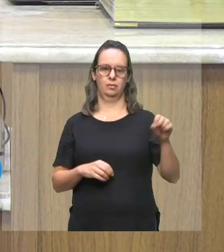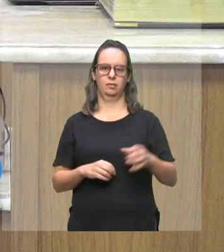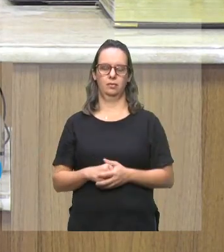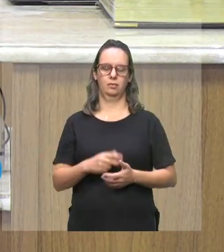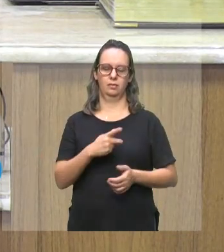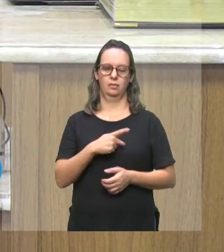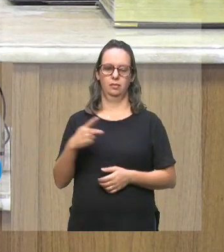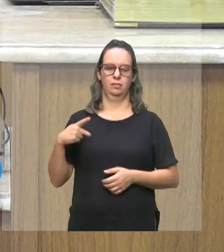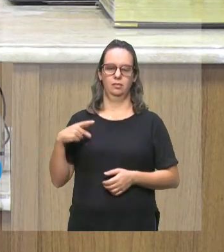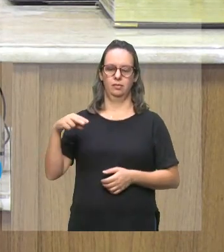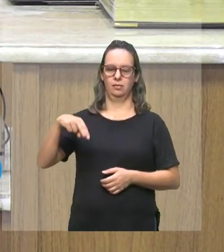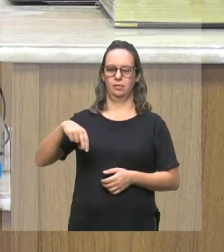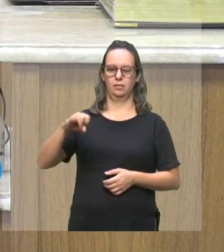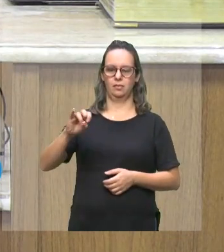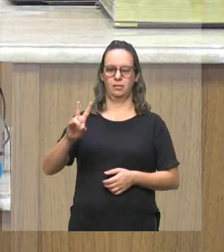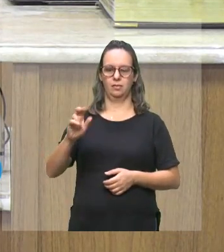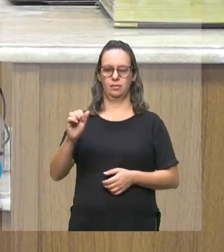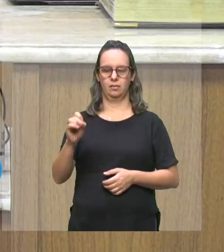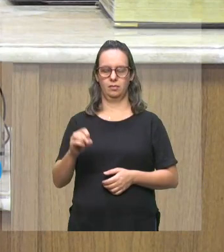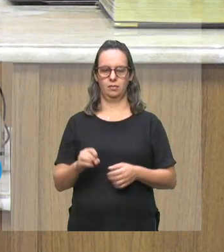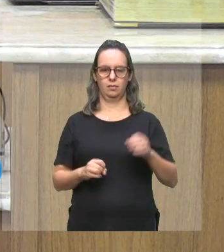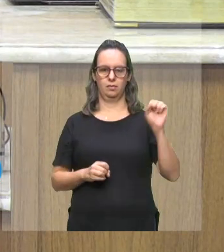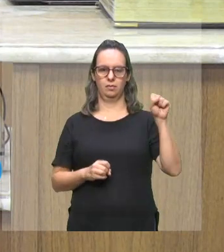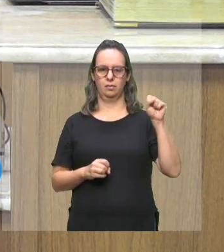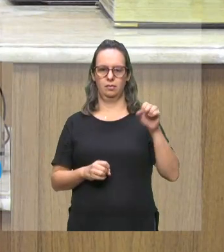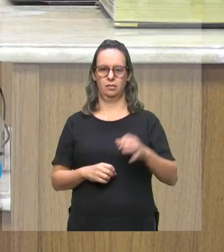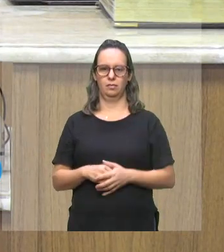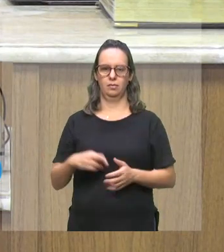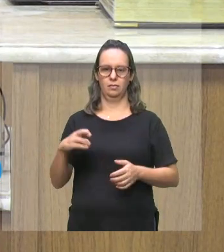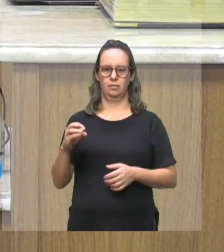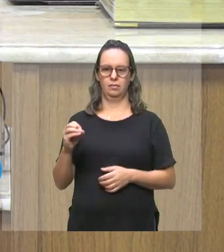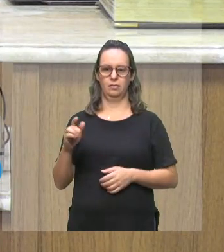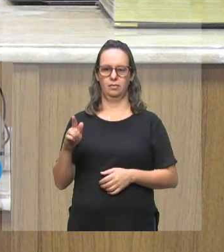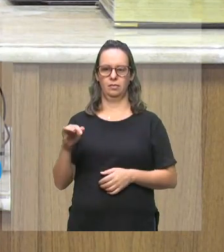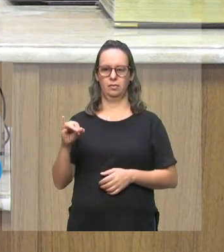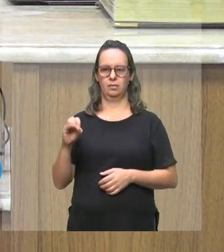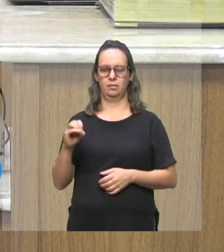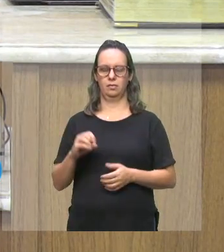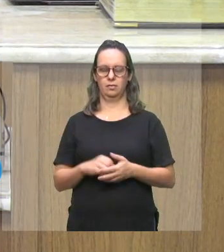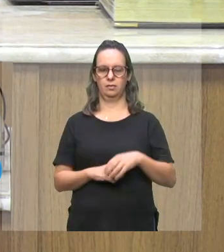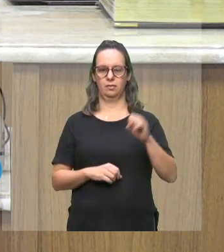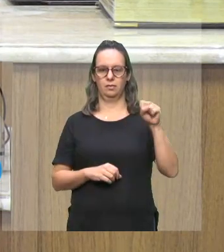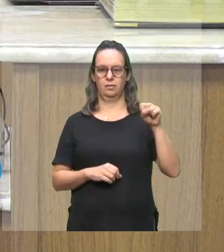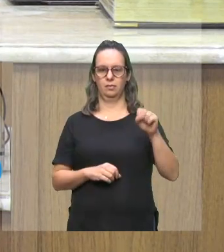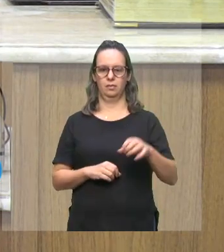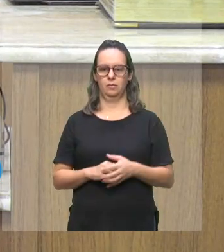Nivaldo dos Santos. Pastor Nivaldo da Pedanada vota sim. Rogério Nascimento. Sim.